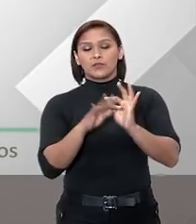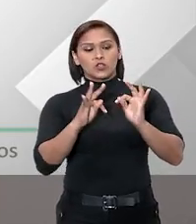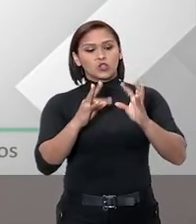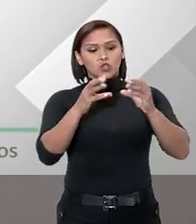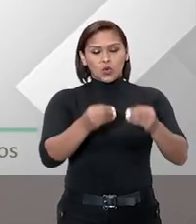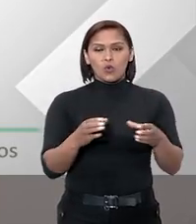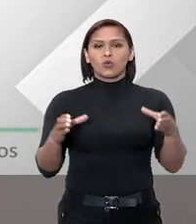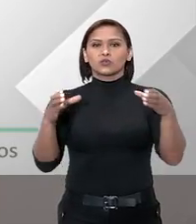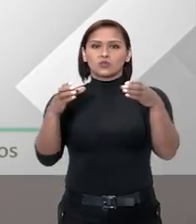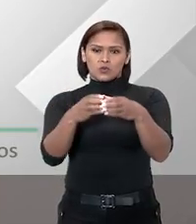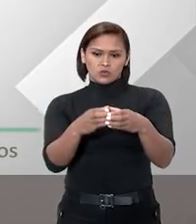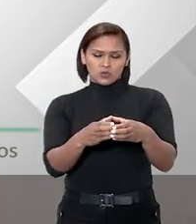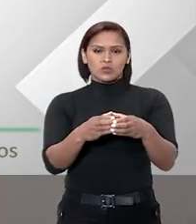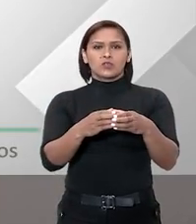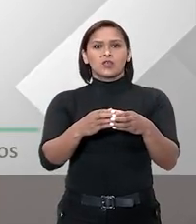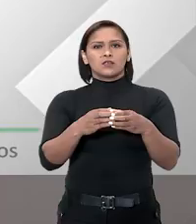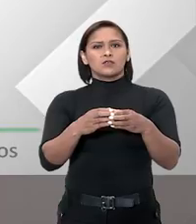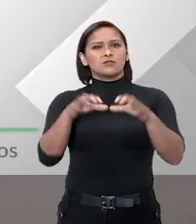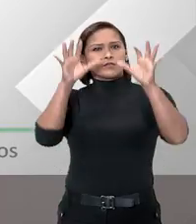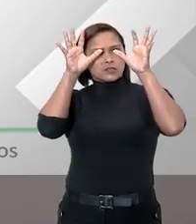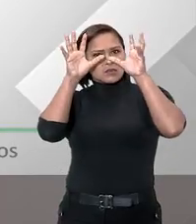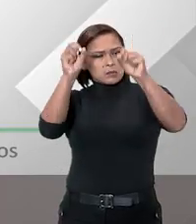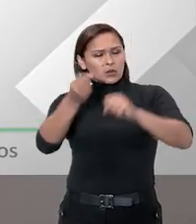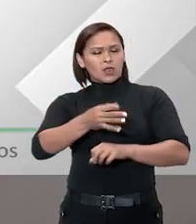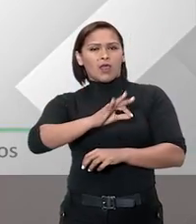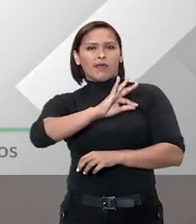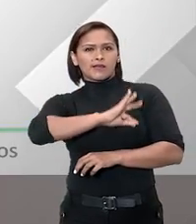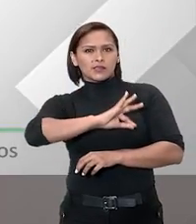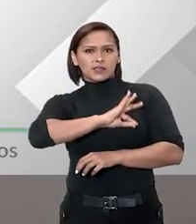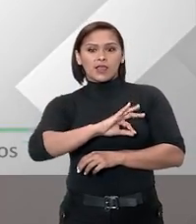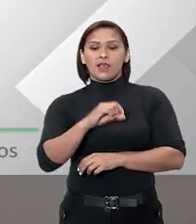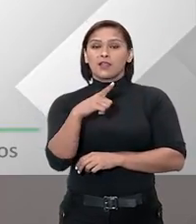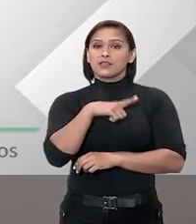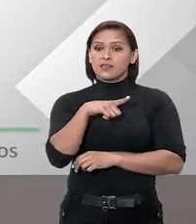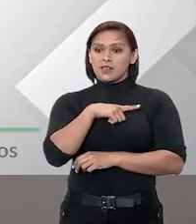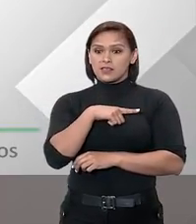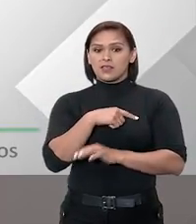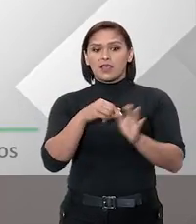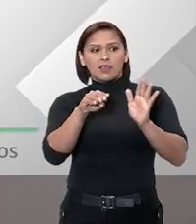todas as comarcas, todas as delegacias,